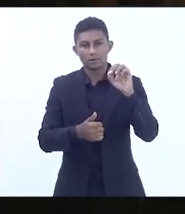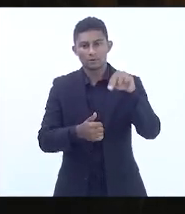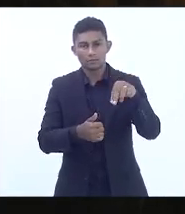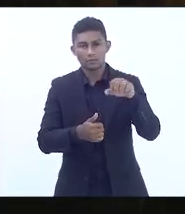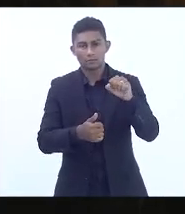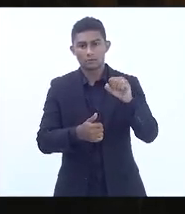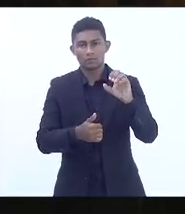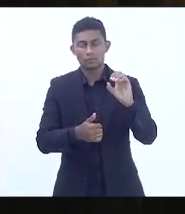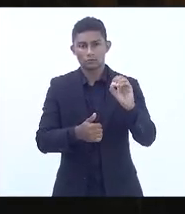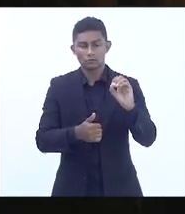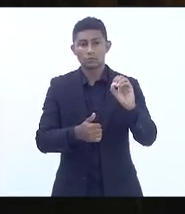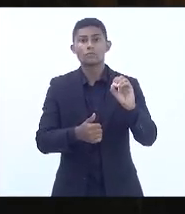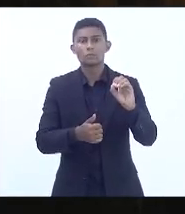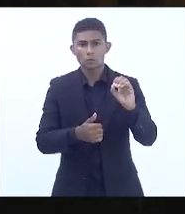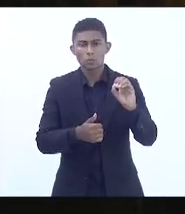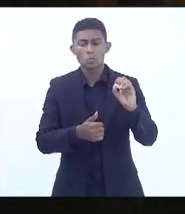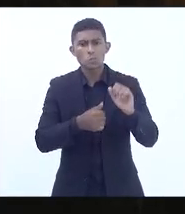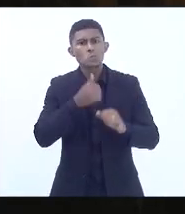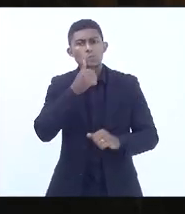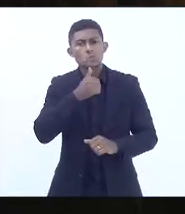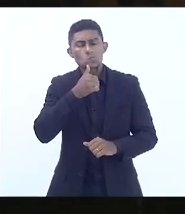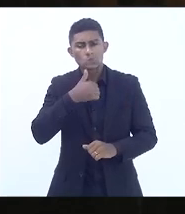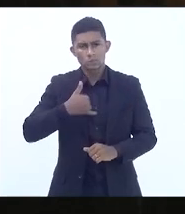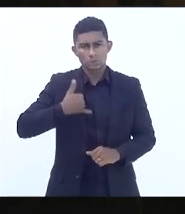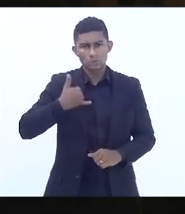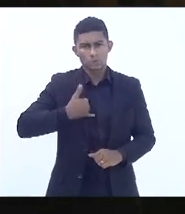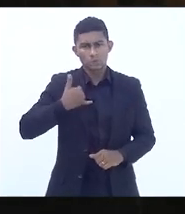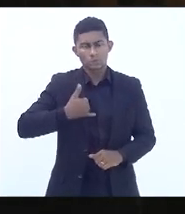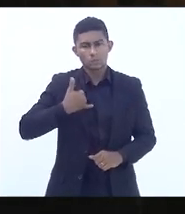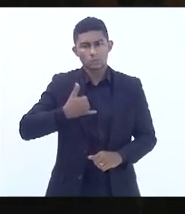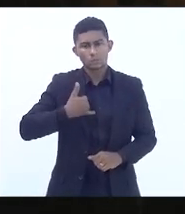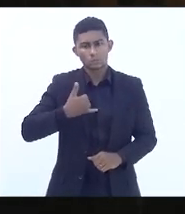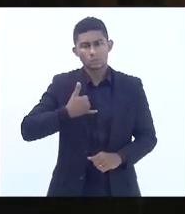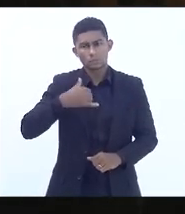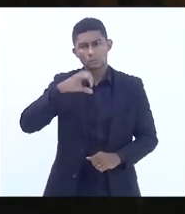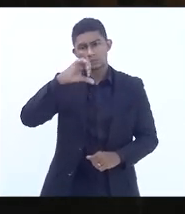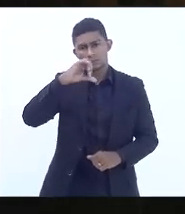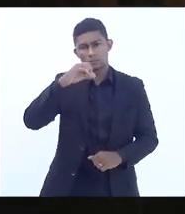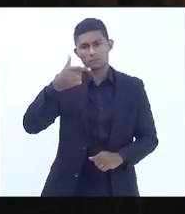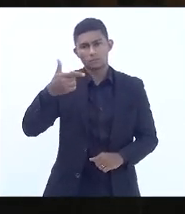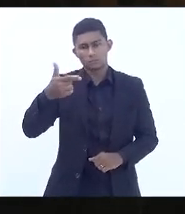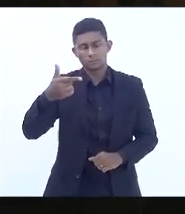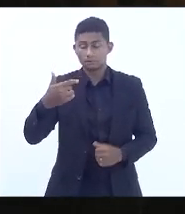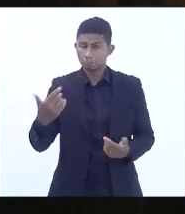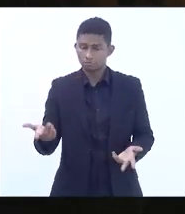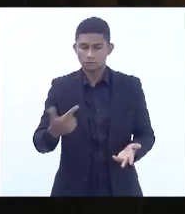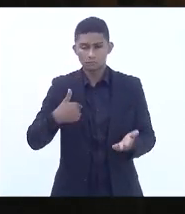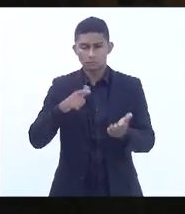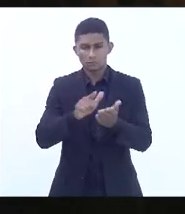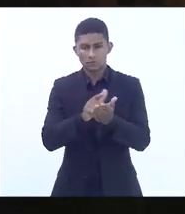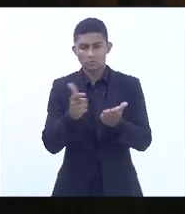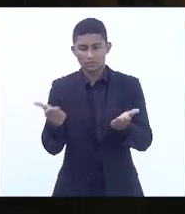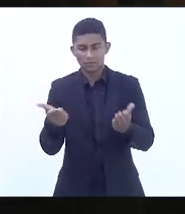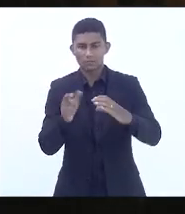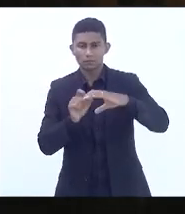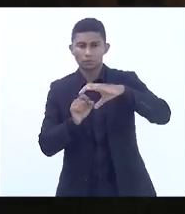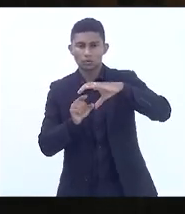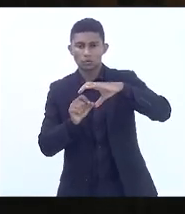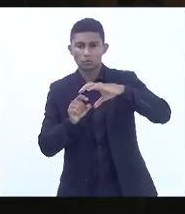92 anos de idade. Eu li no jornal O Globo,